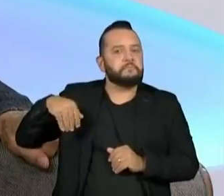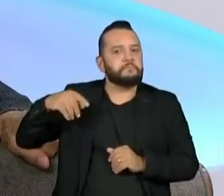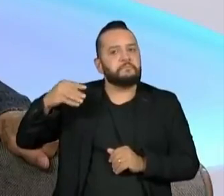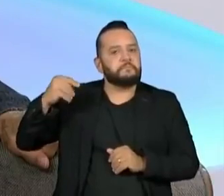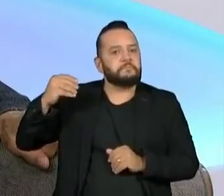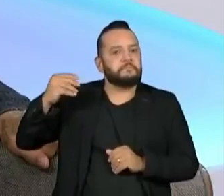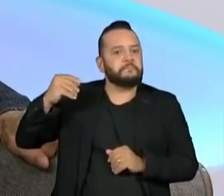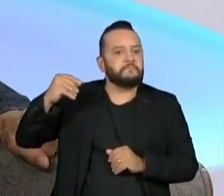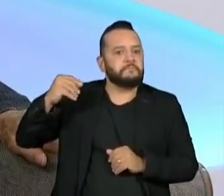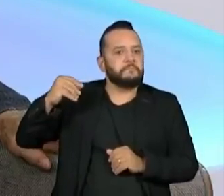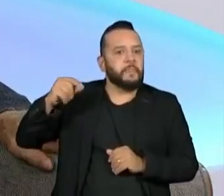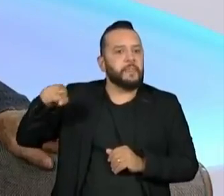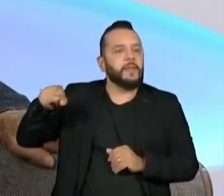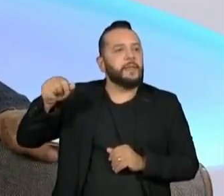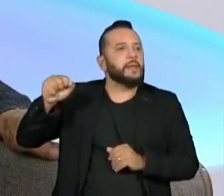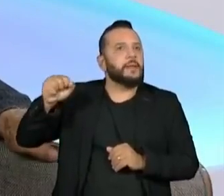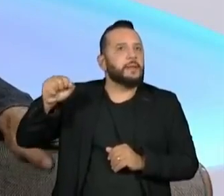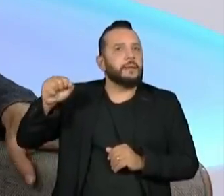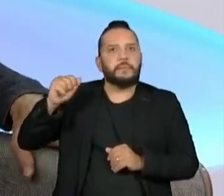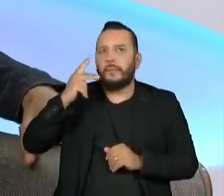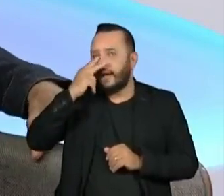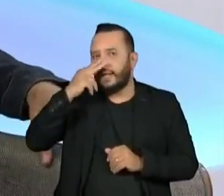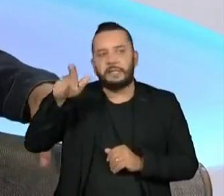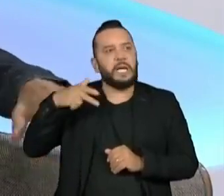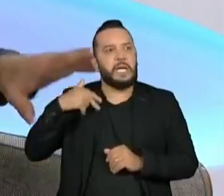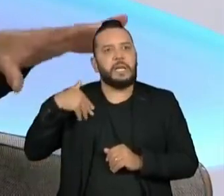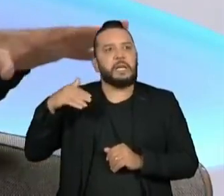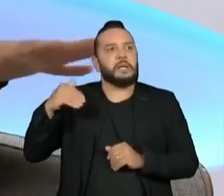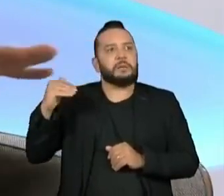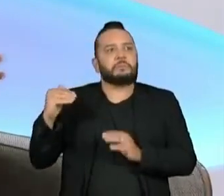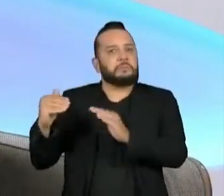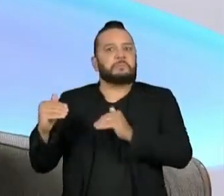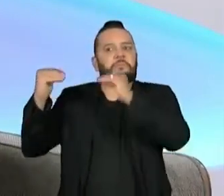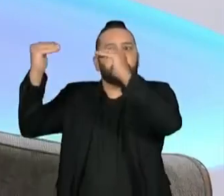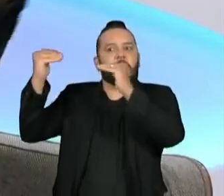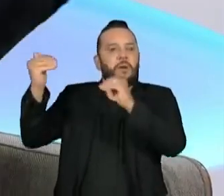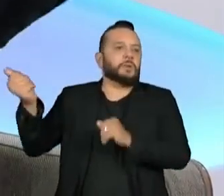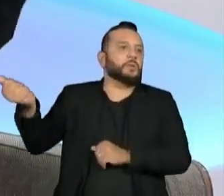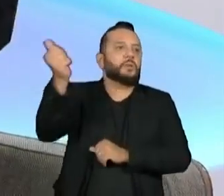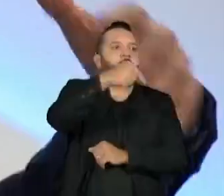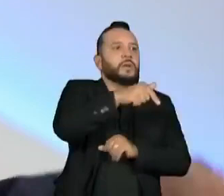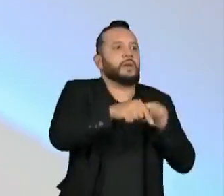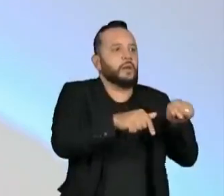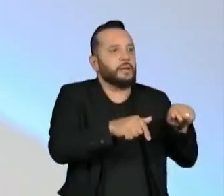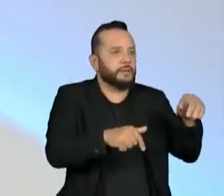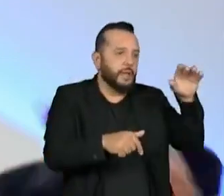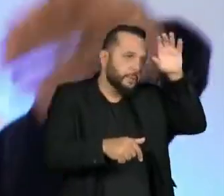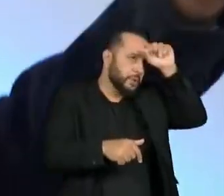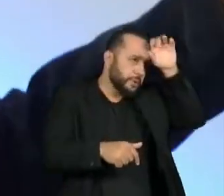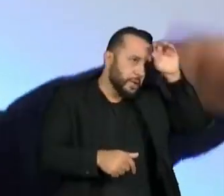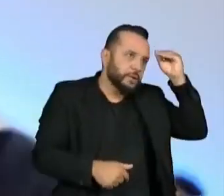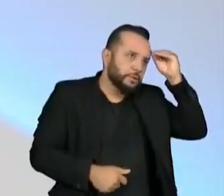assim, propriamente, entendeu? Superior àqueles que vão vivendo